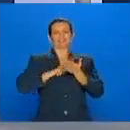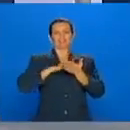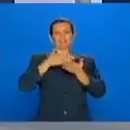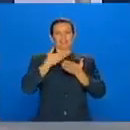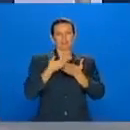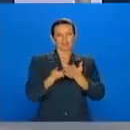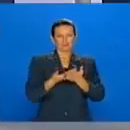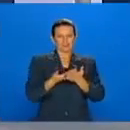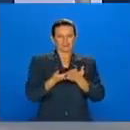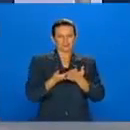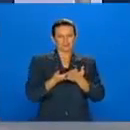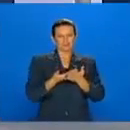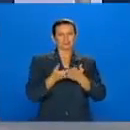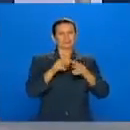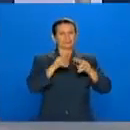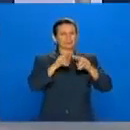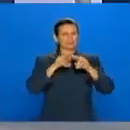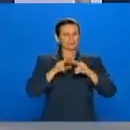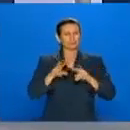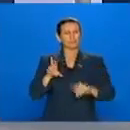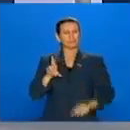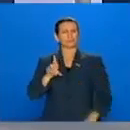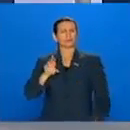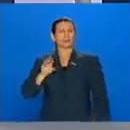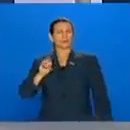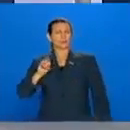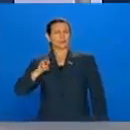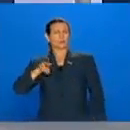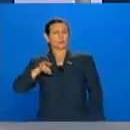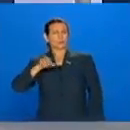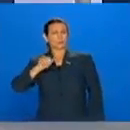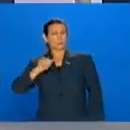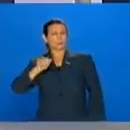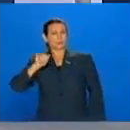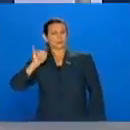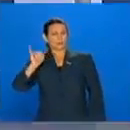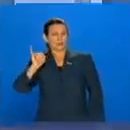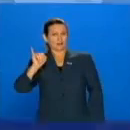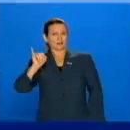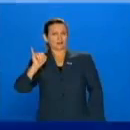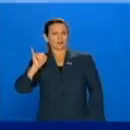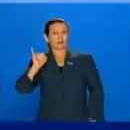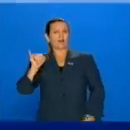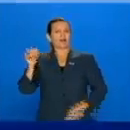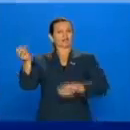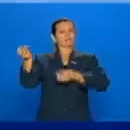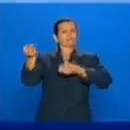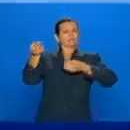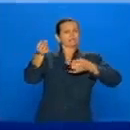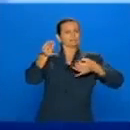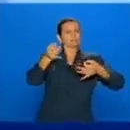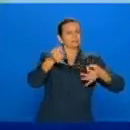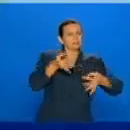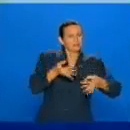Nesse sentido, Paulo Ronay nos dá uma boa contribuição.